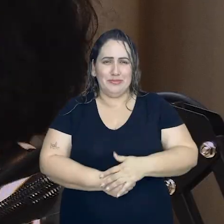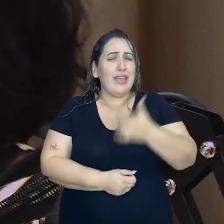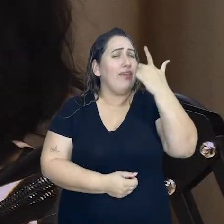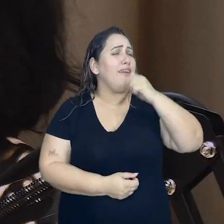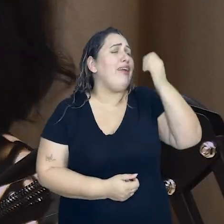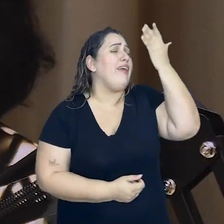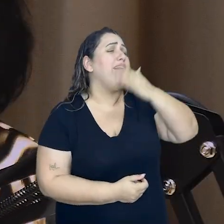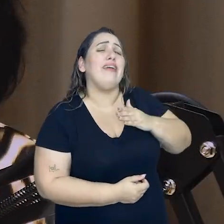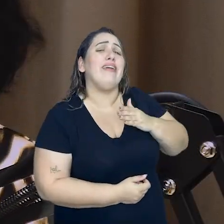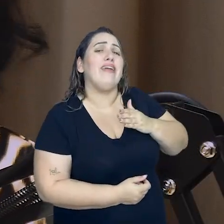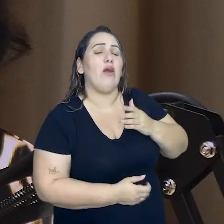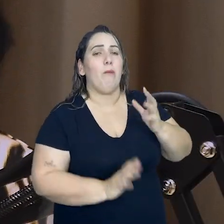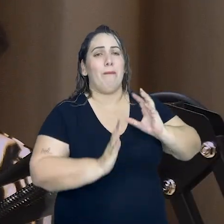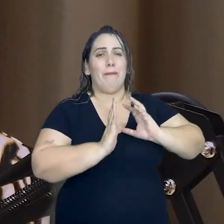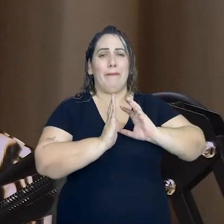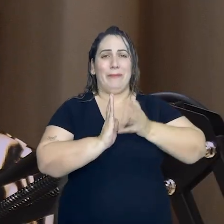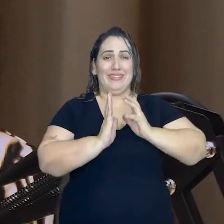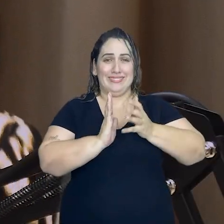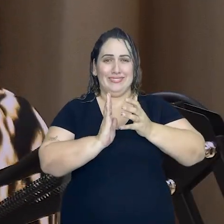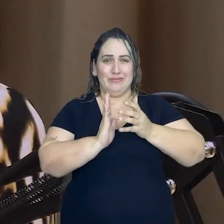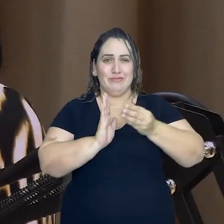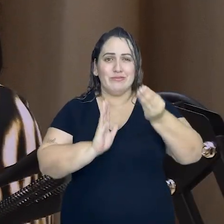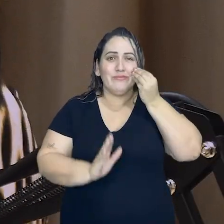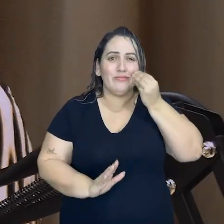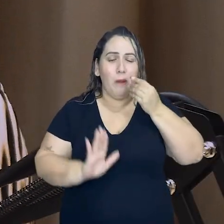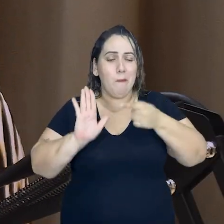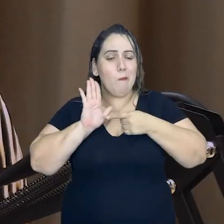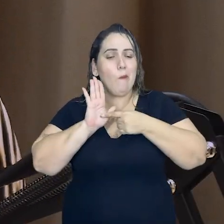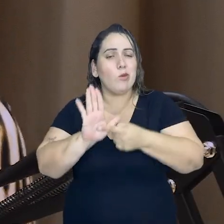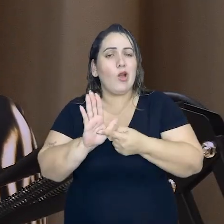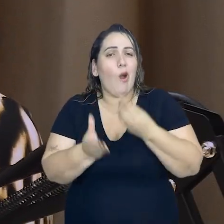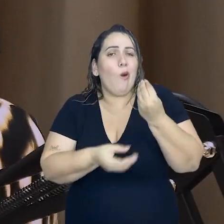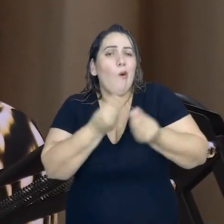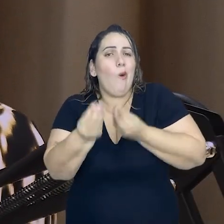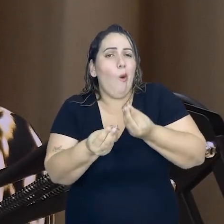O partido, para mostrar como ele